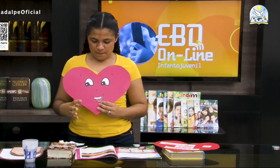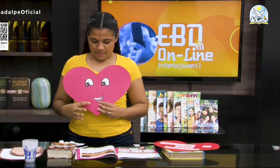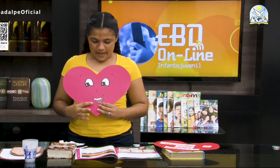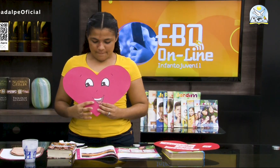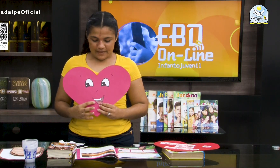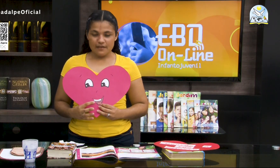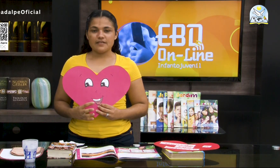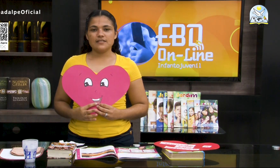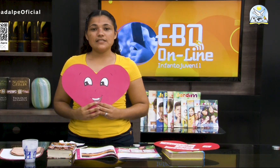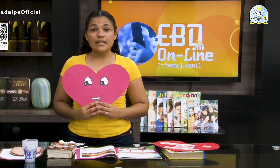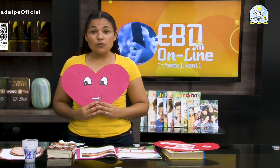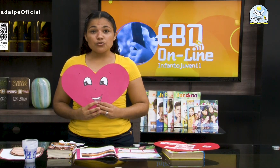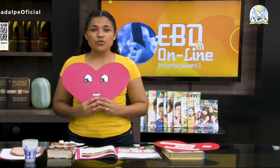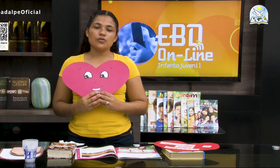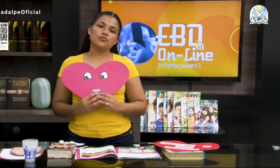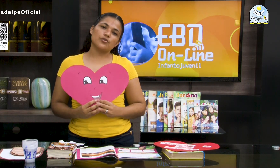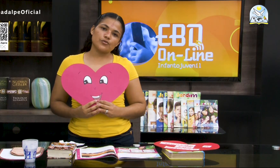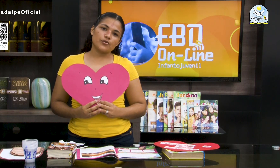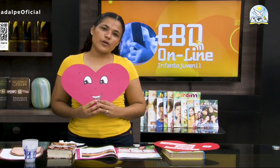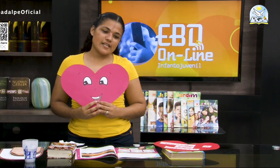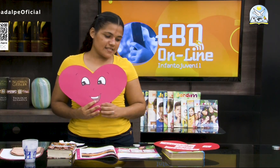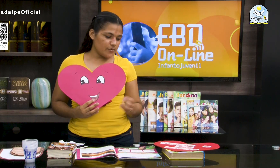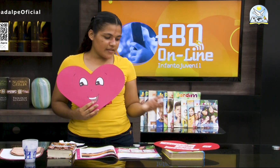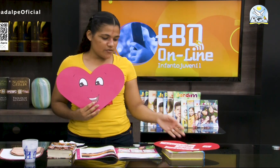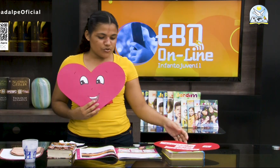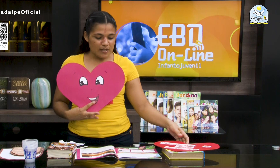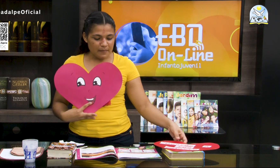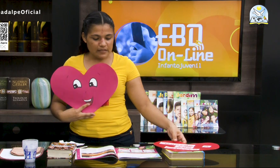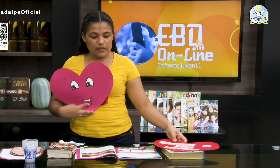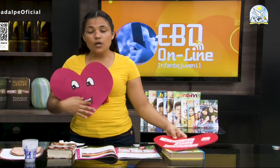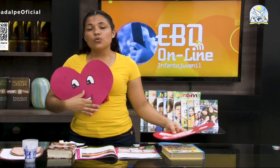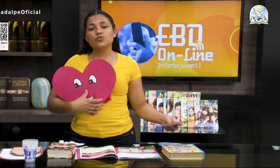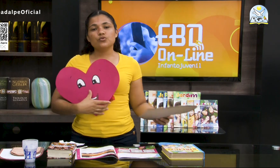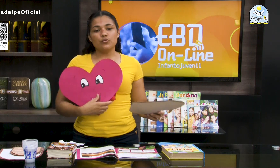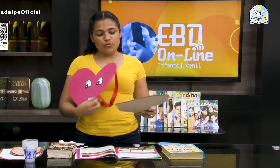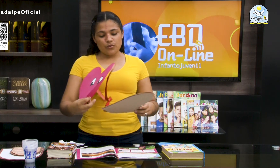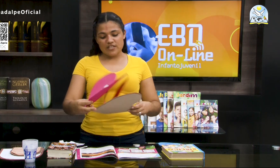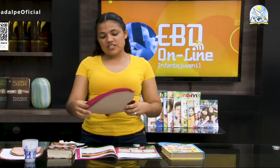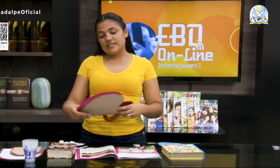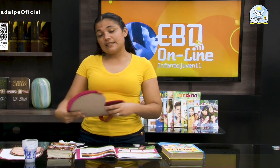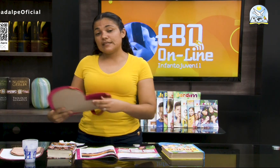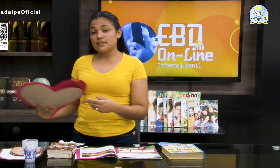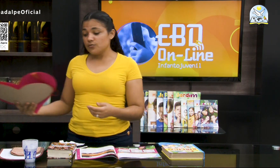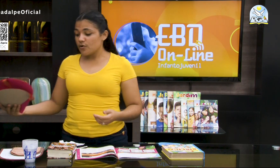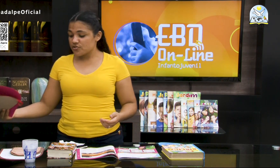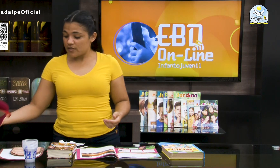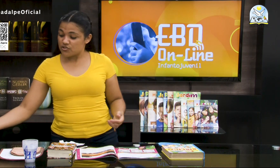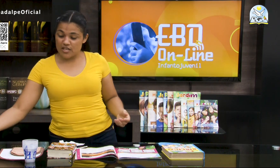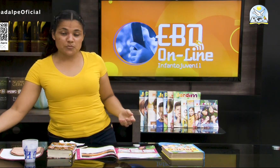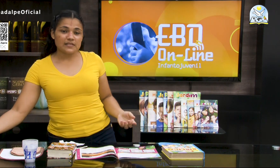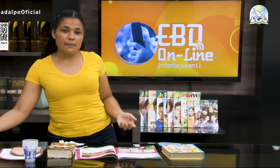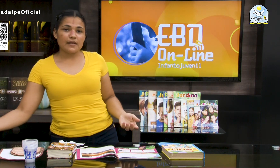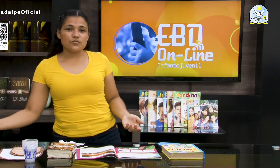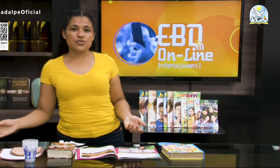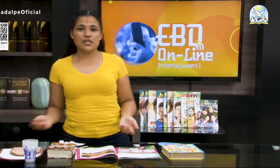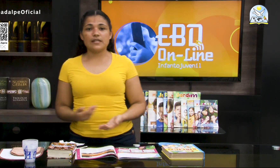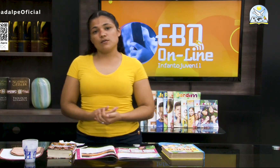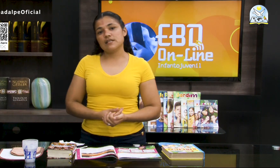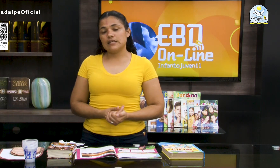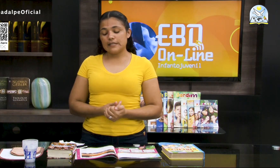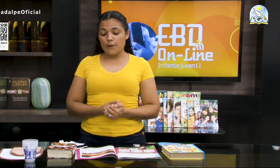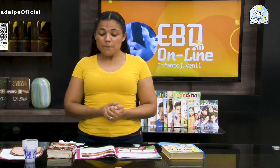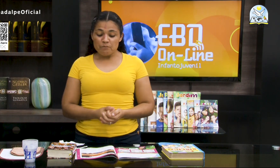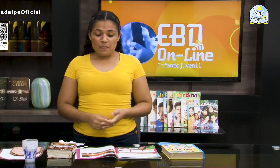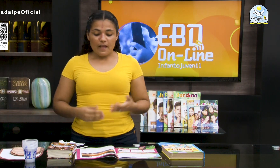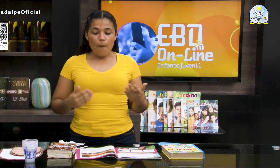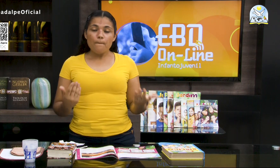guardar a palavra de Deus no nosso coração, que é justamente o que a gente está tratando hoje, né? Os 10 mandamentos que Deus